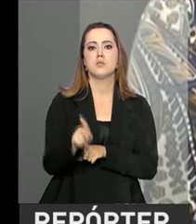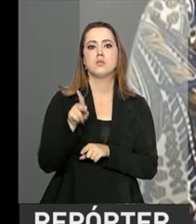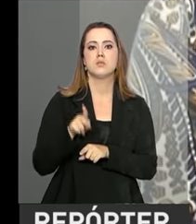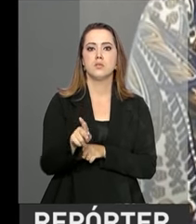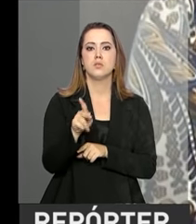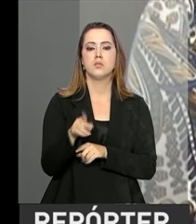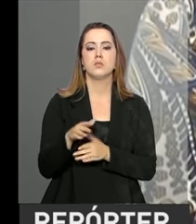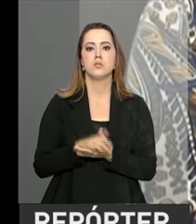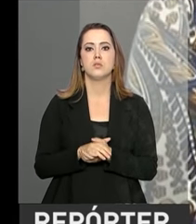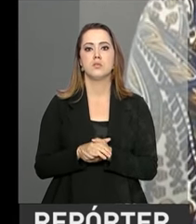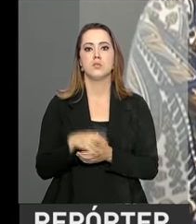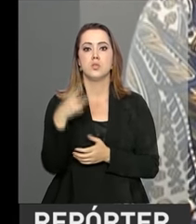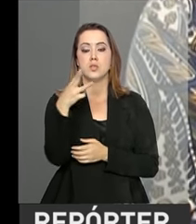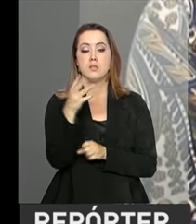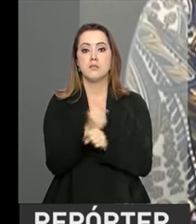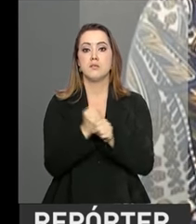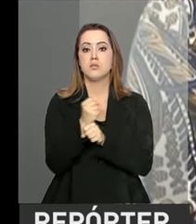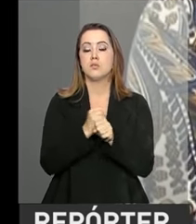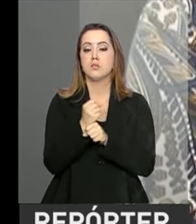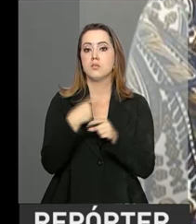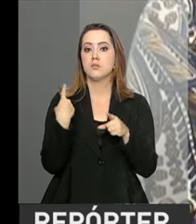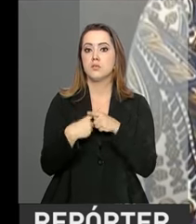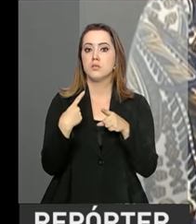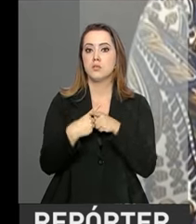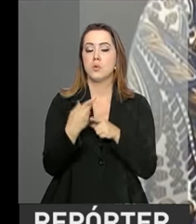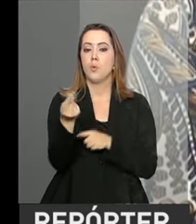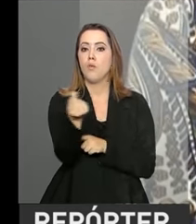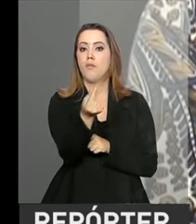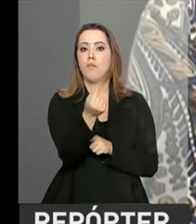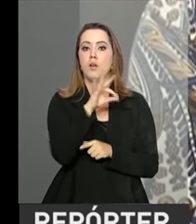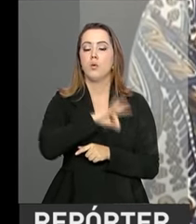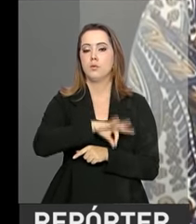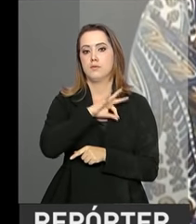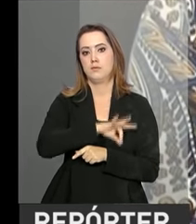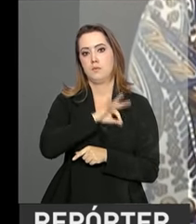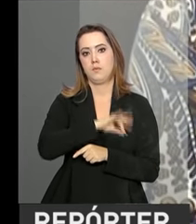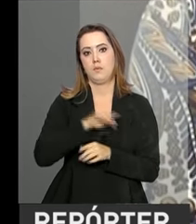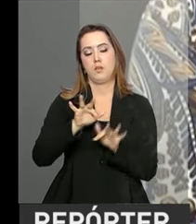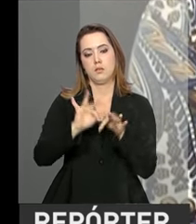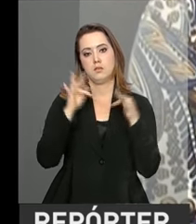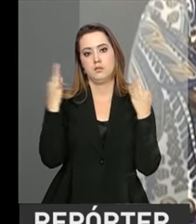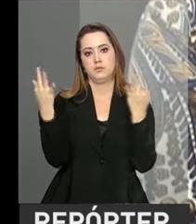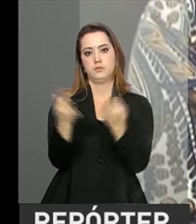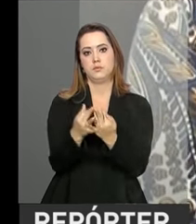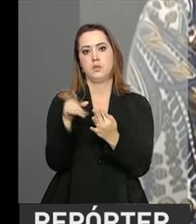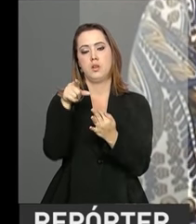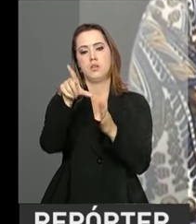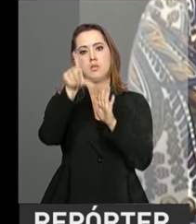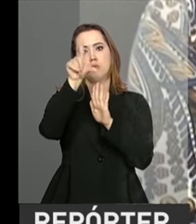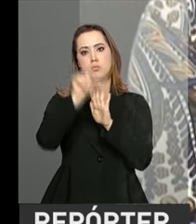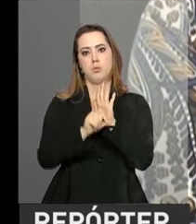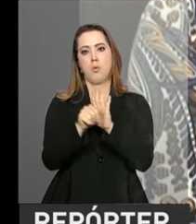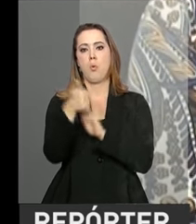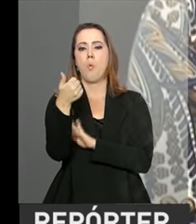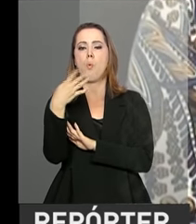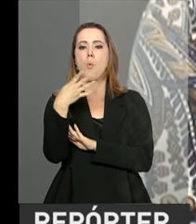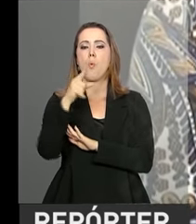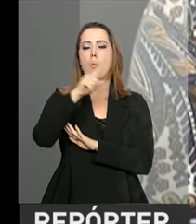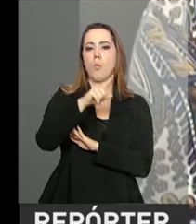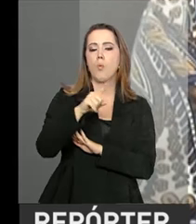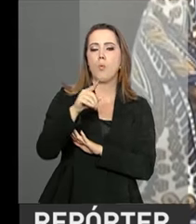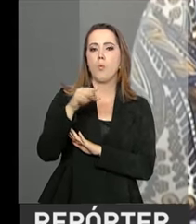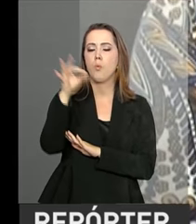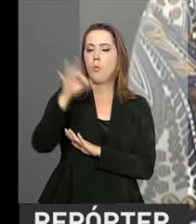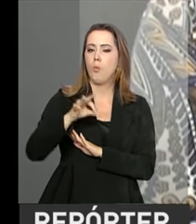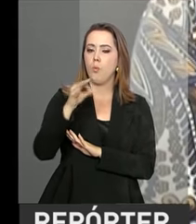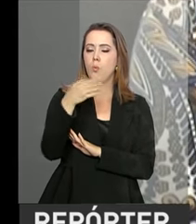a cada 3 anos em virtude da renda per capita da família, né, ser abaixo de 1/4 do salário mínimo